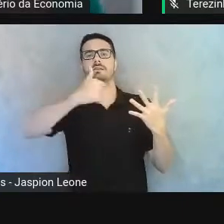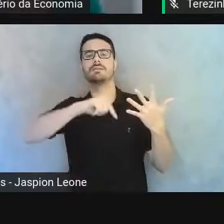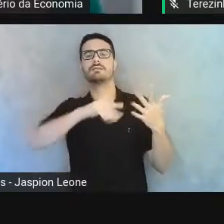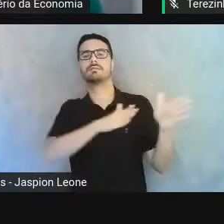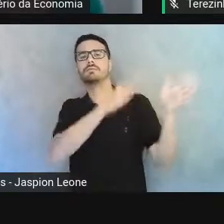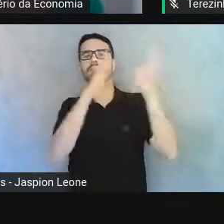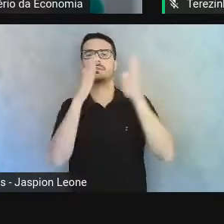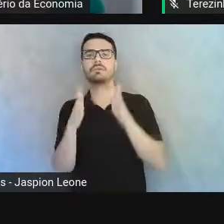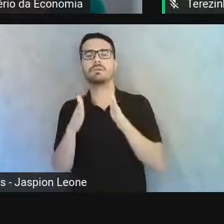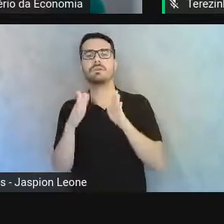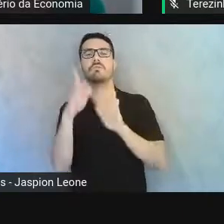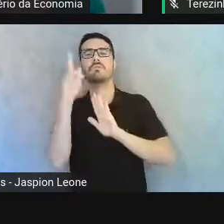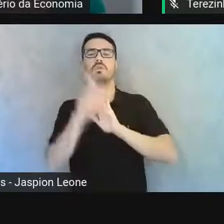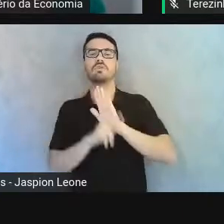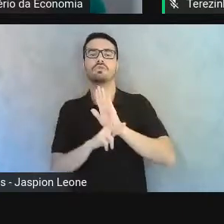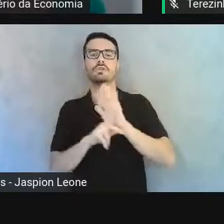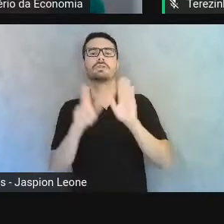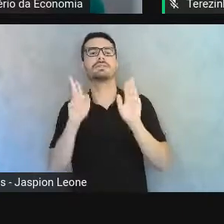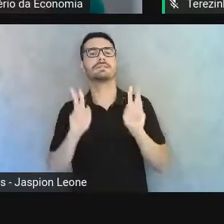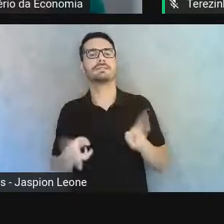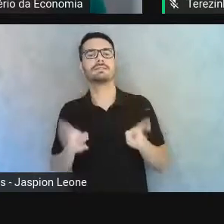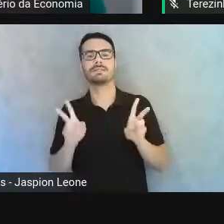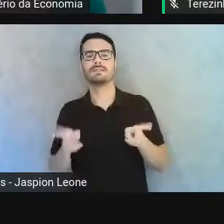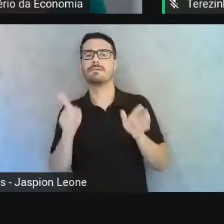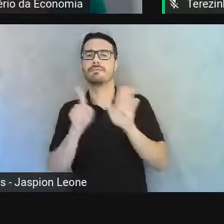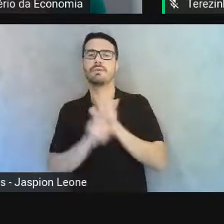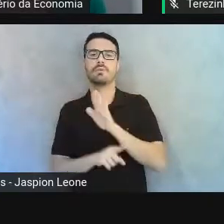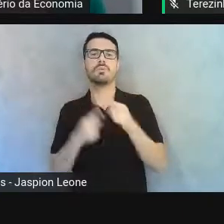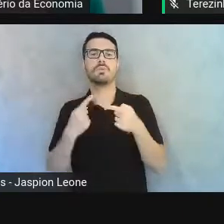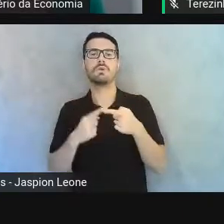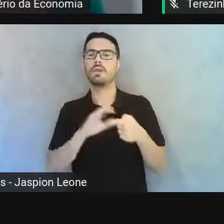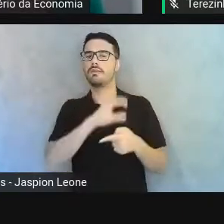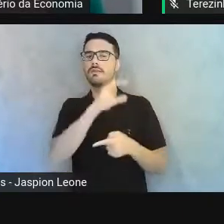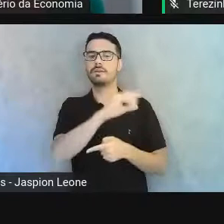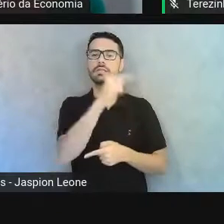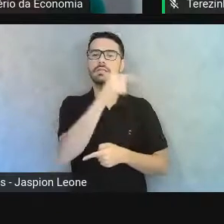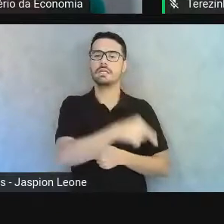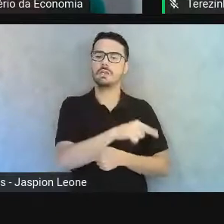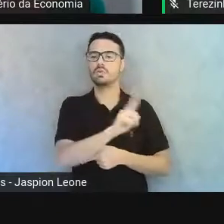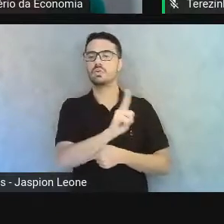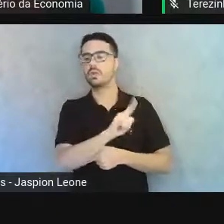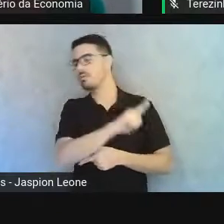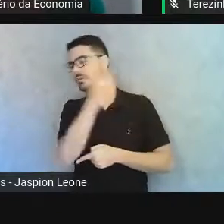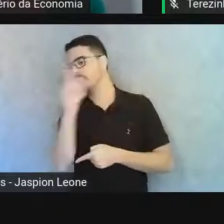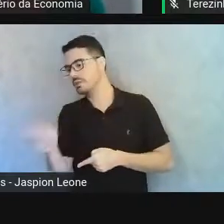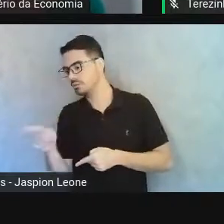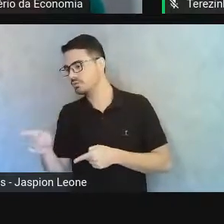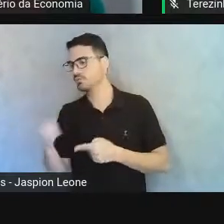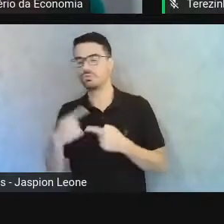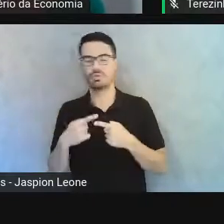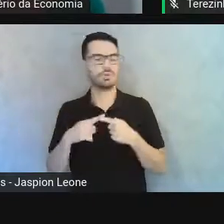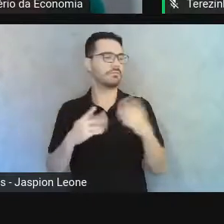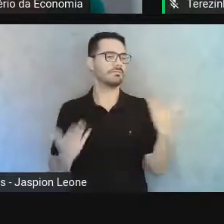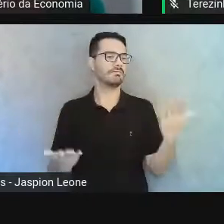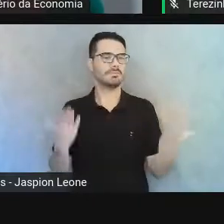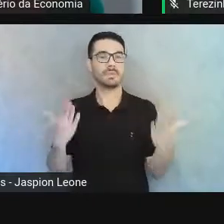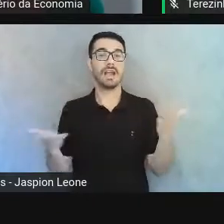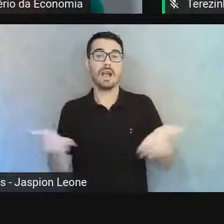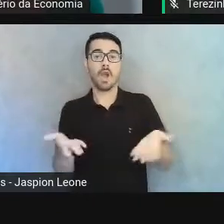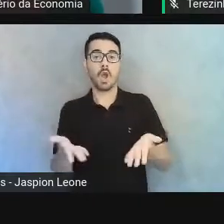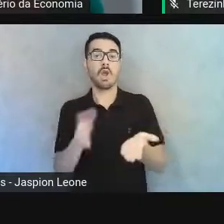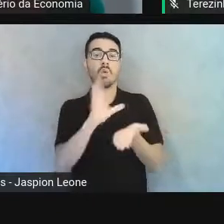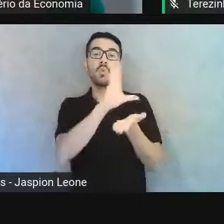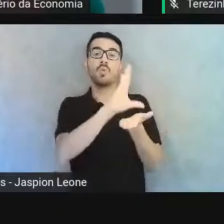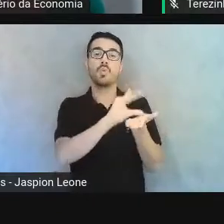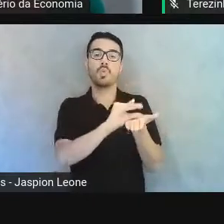serem analisadas em cada etapa da estruturação do projeto, e sempre se faz essa pergunta do por que investir nisso e não nisso. A gente vive um tempo